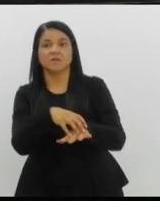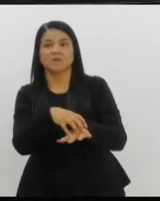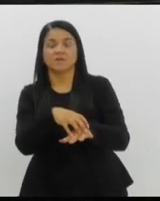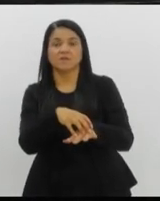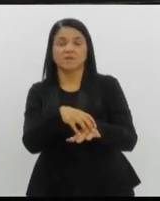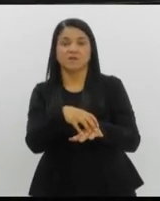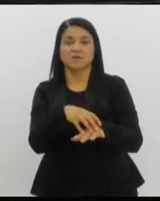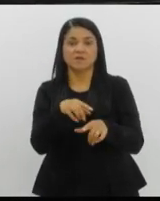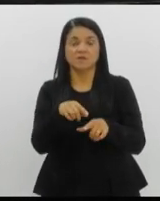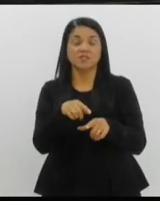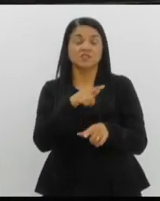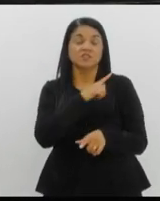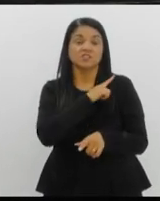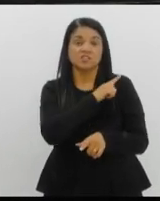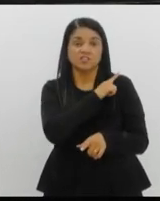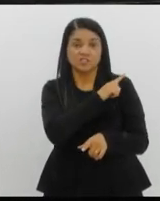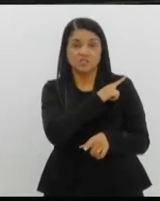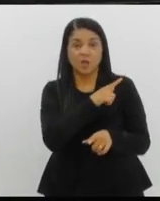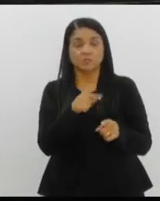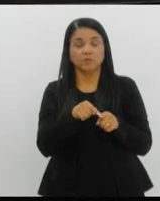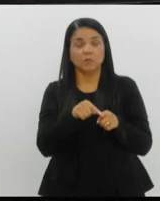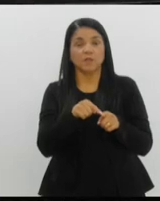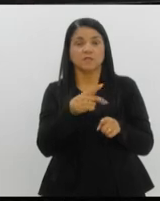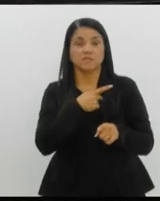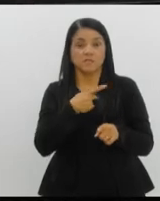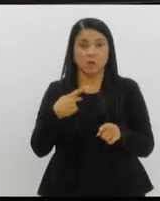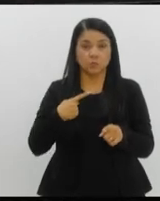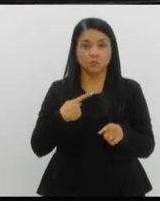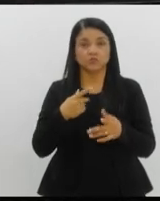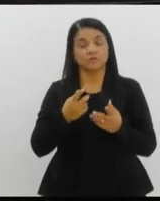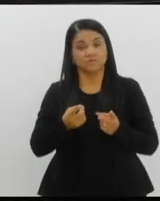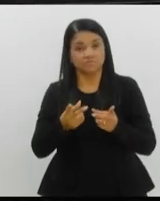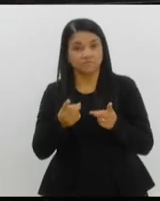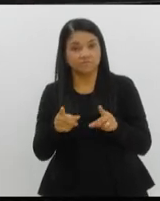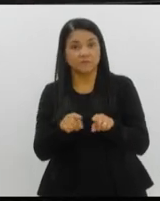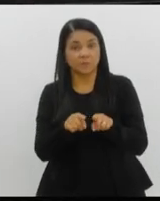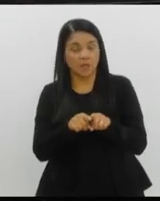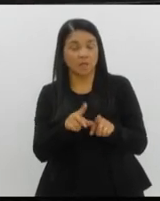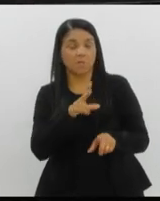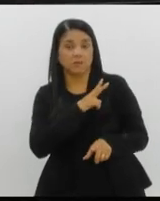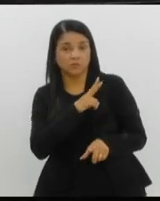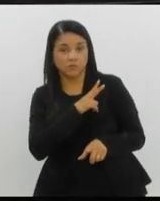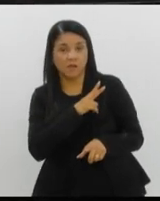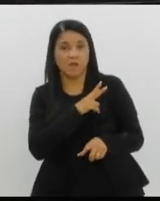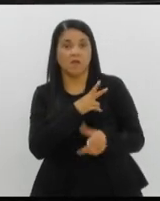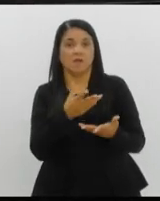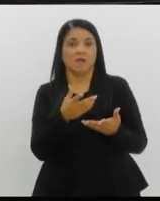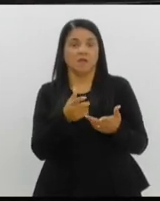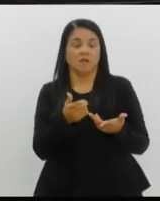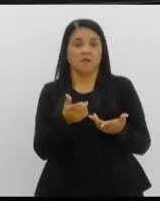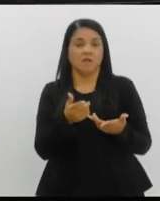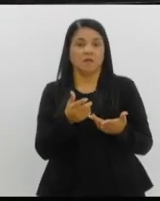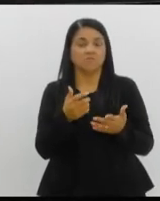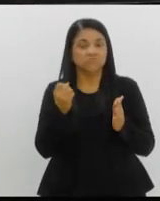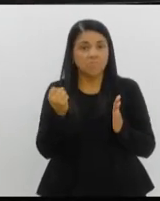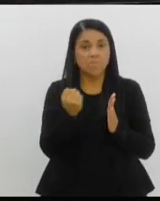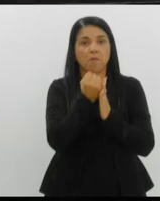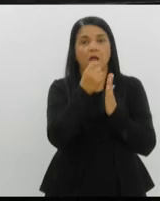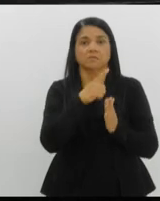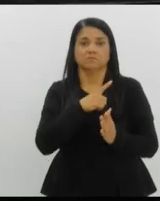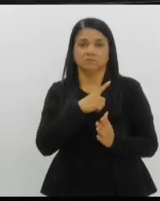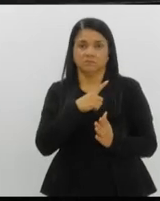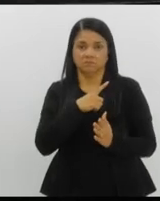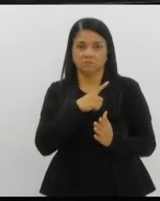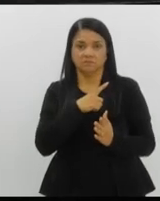Boa parte da gestão da saúde é privatizada e hoje a gente sofre esse impacto diretamente, né? O quanto